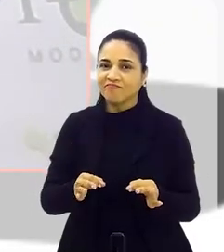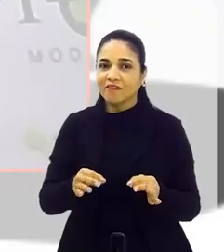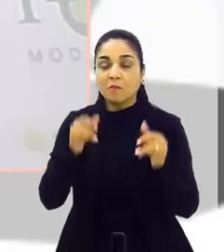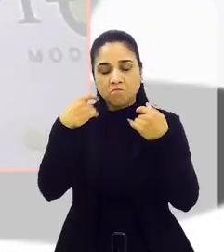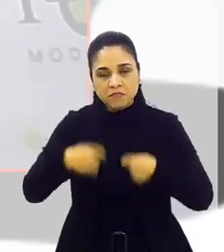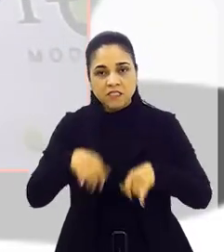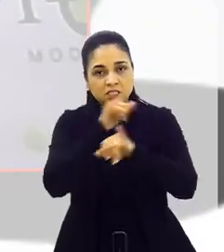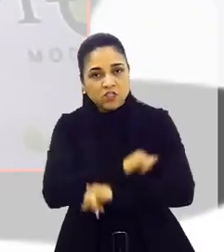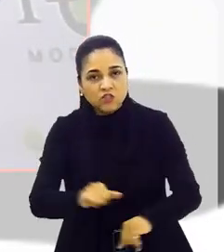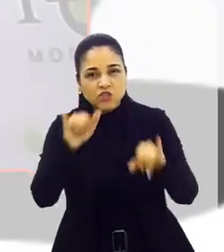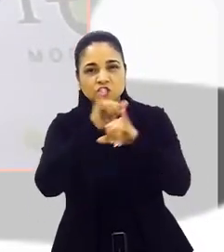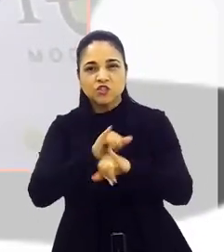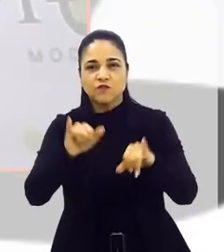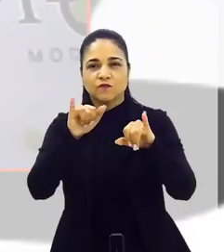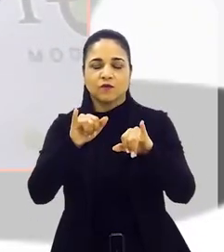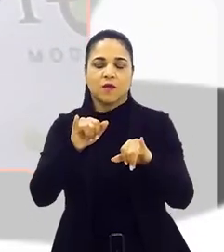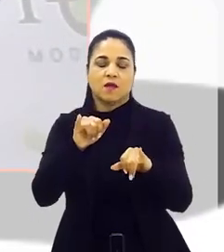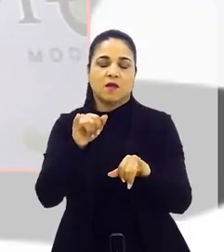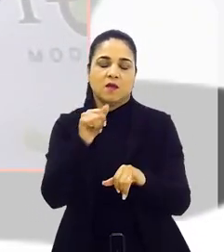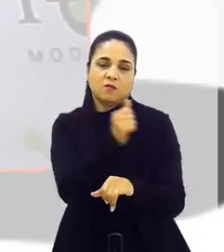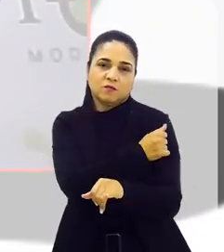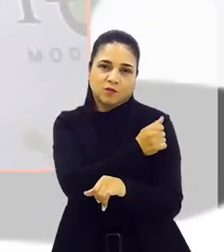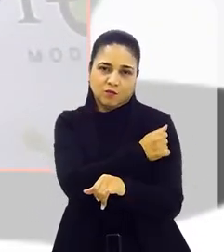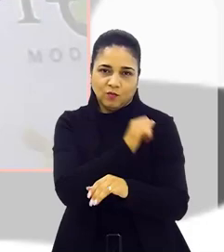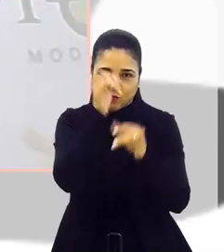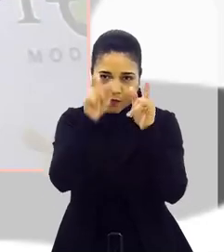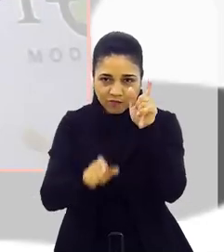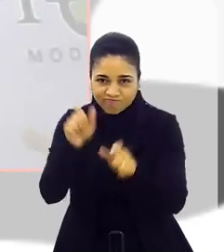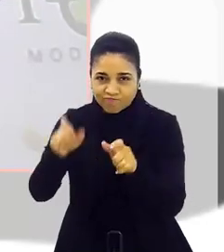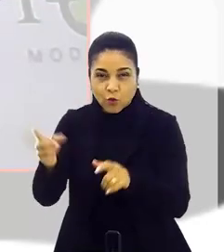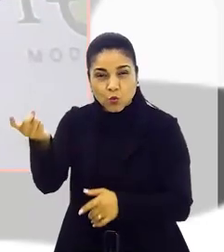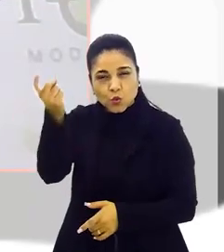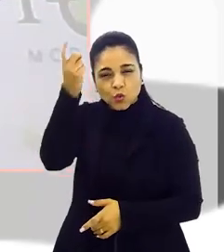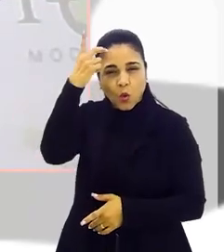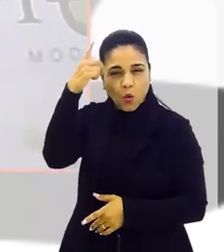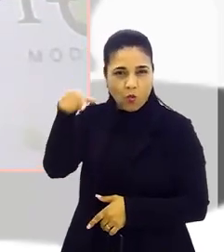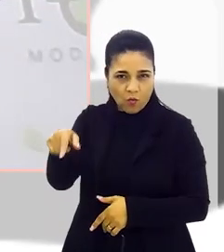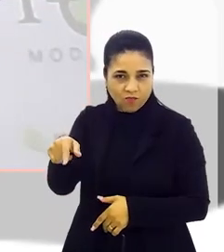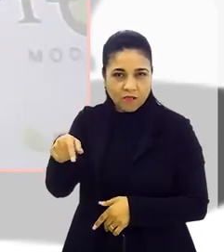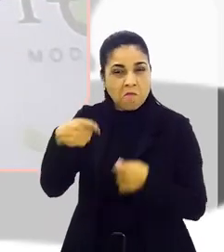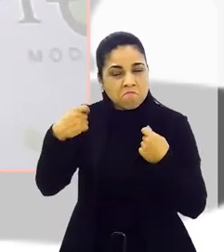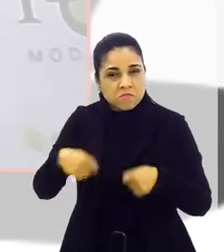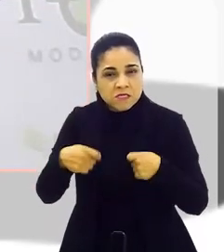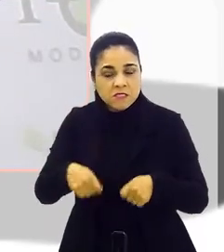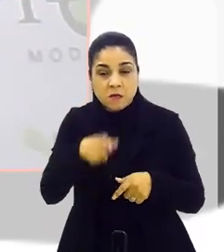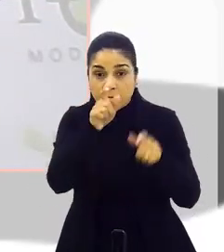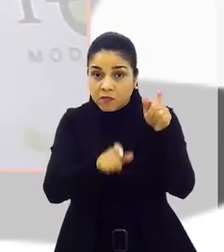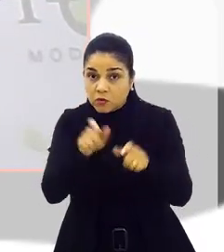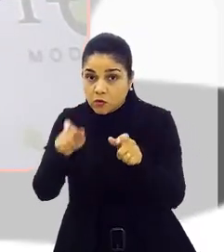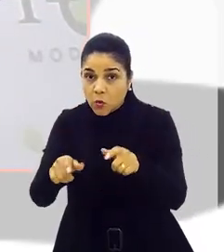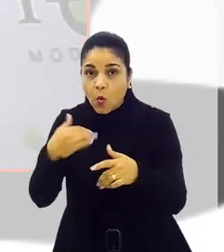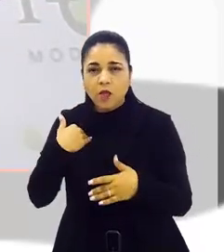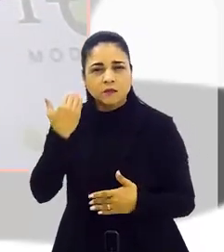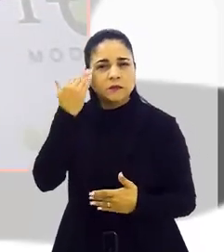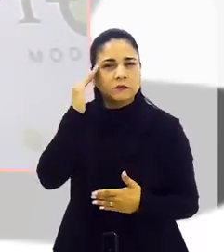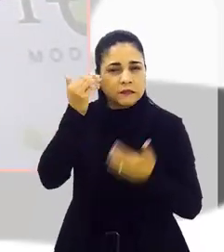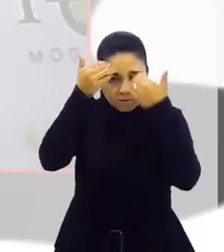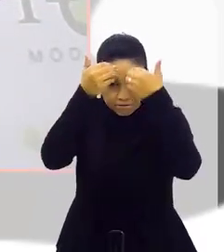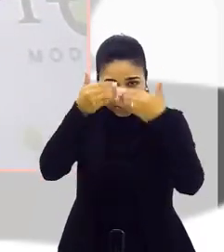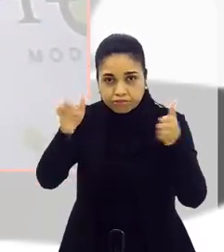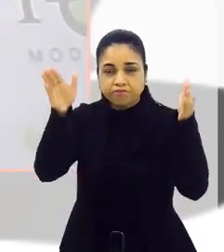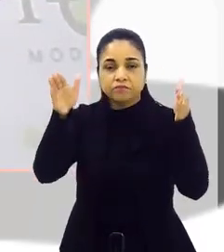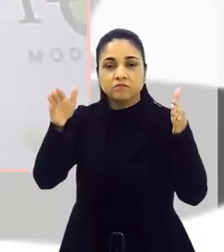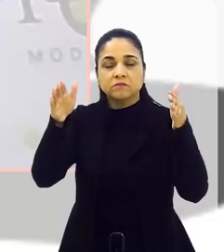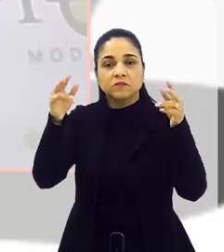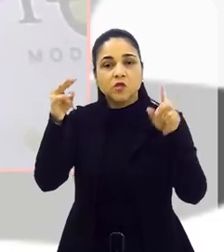mesmo, que a gente precisa divulgar todos esses meninos, o talento deles. A gente precisa fazer com que as pessoas abram mais